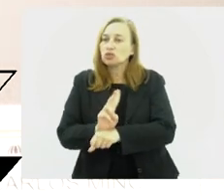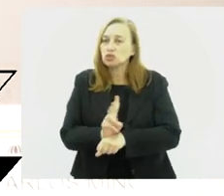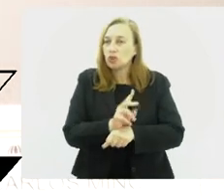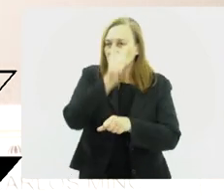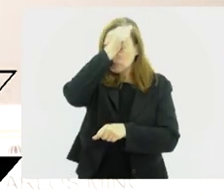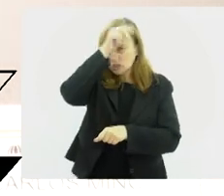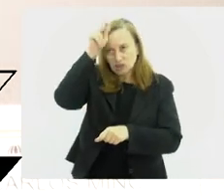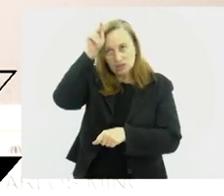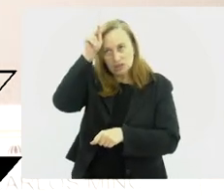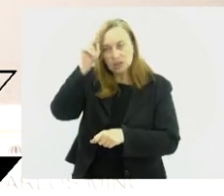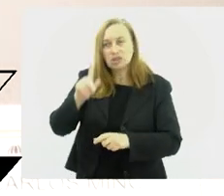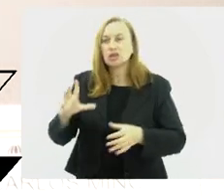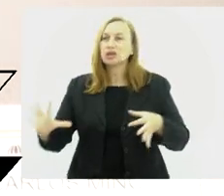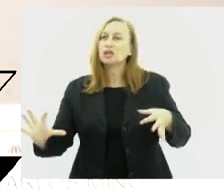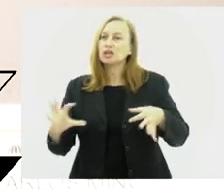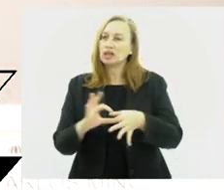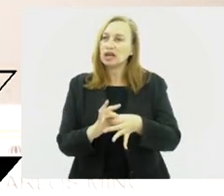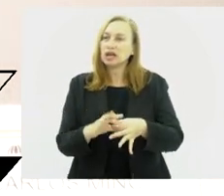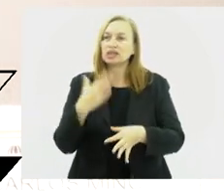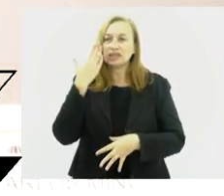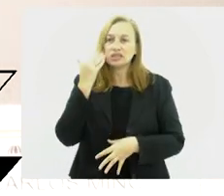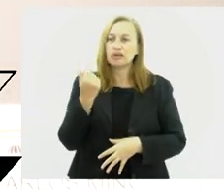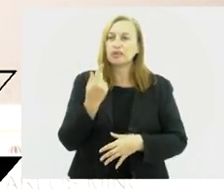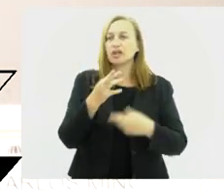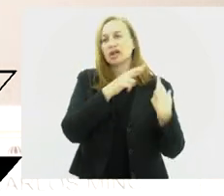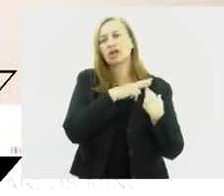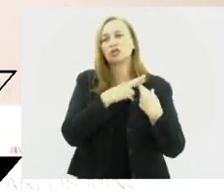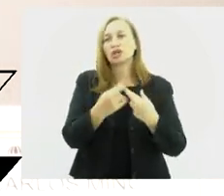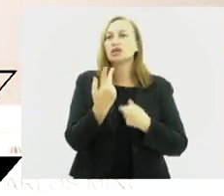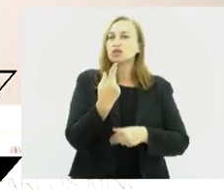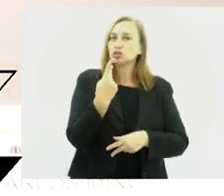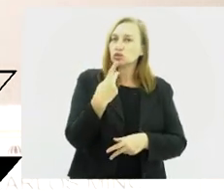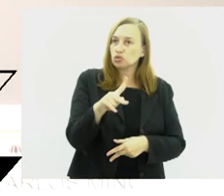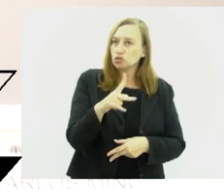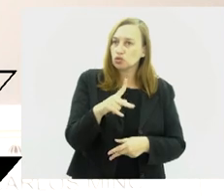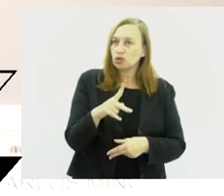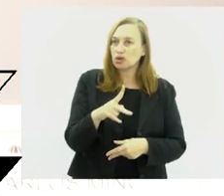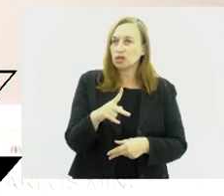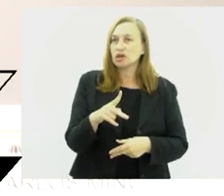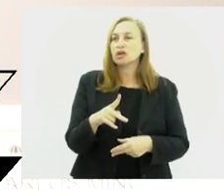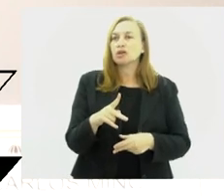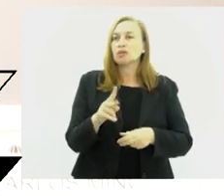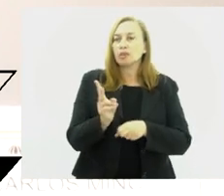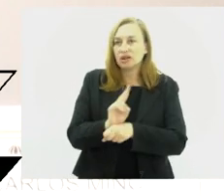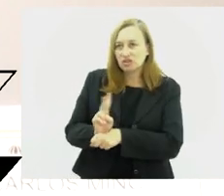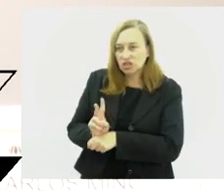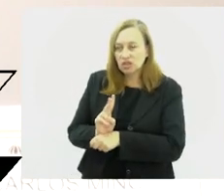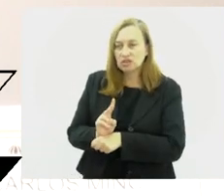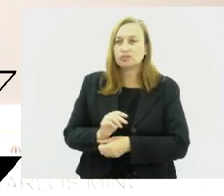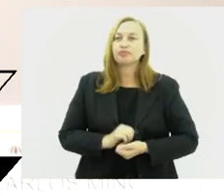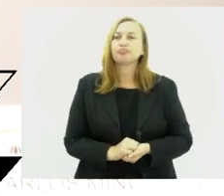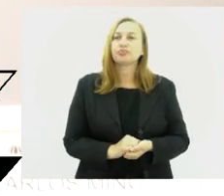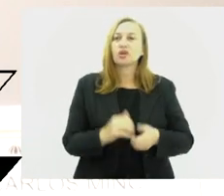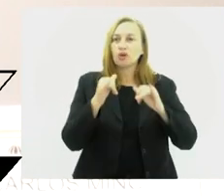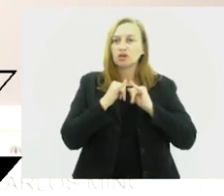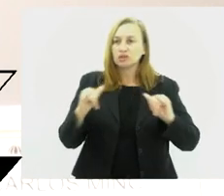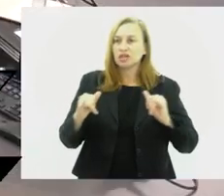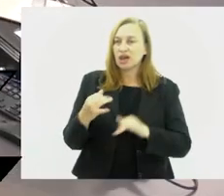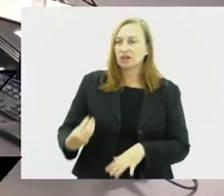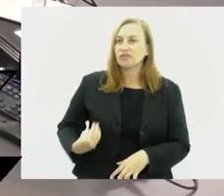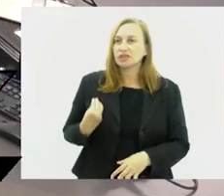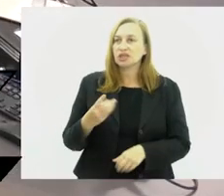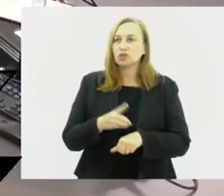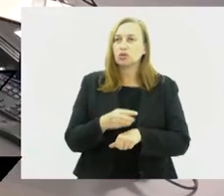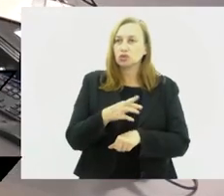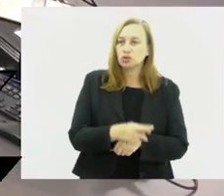municipais estejam inteiradas e saberem das suas responsabilidades para a fiscalização. Bom, eu vou anunciar a presença do